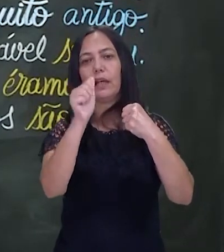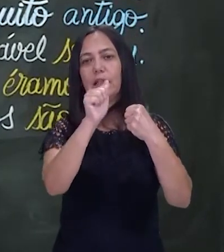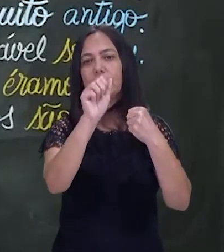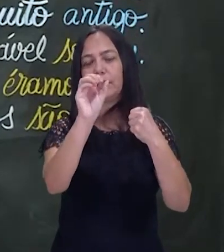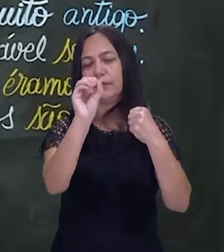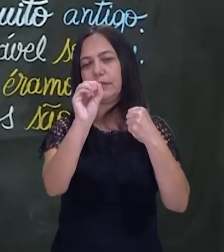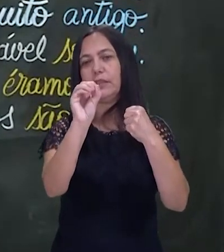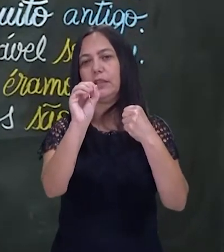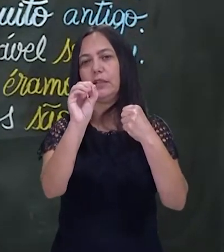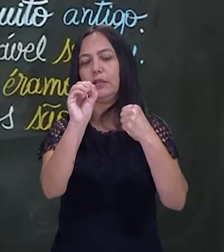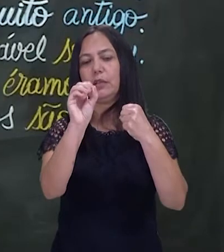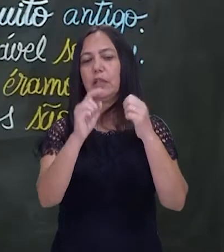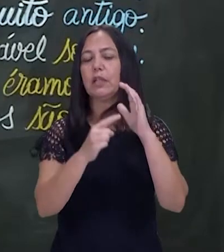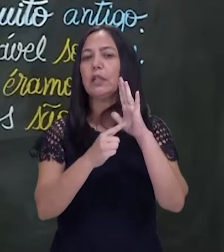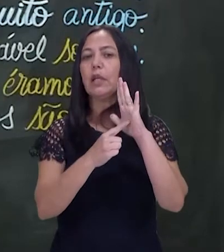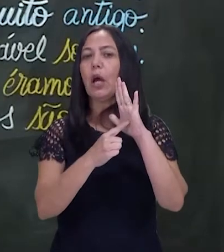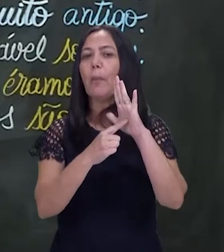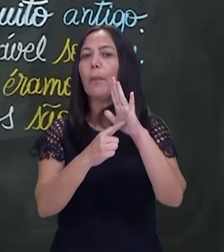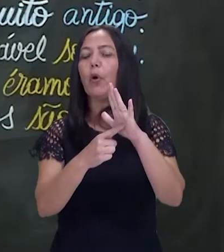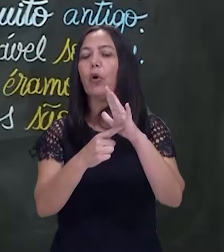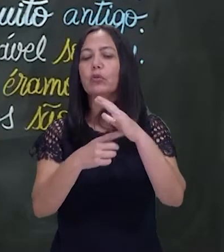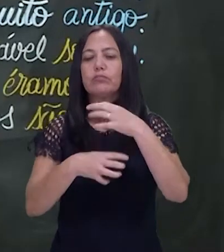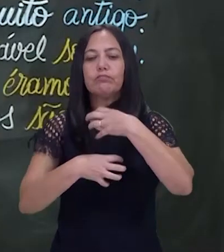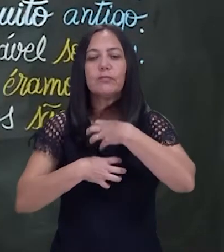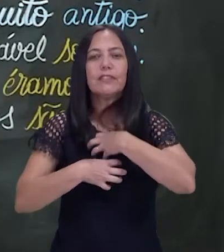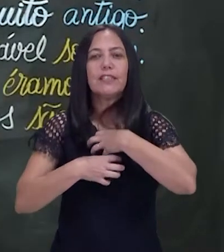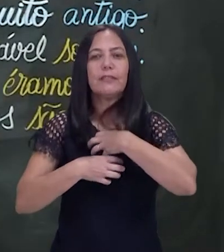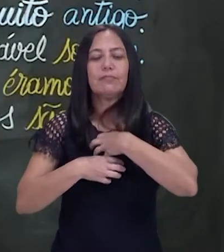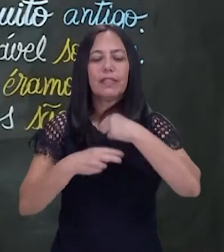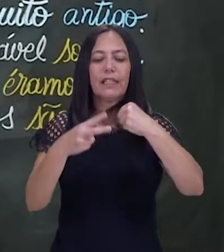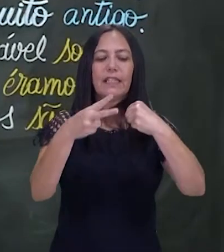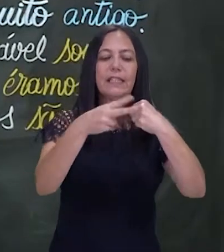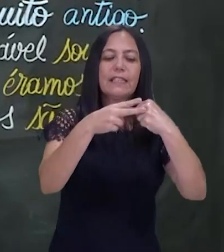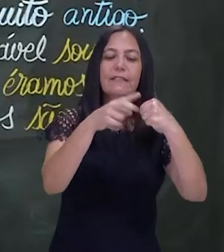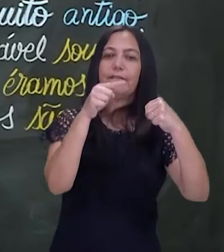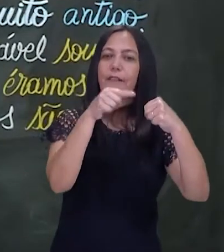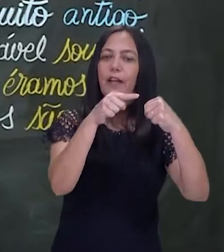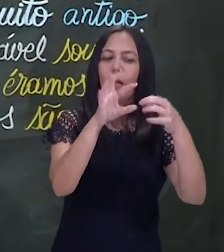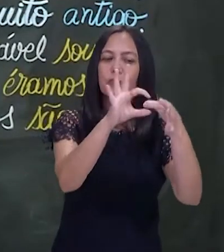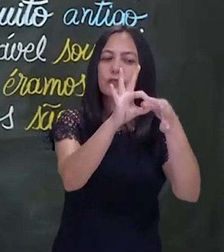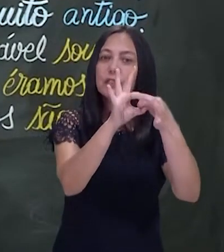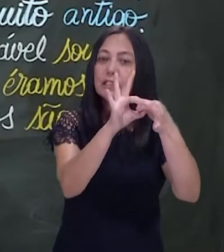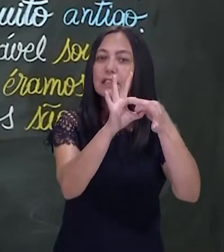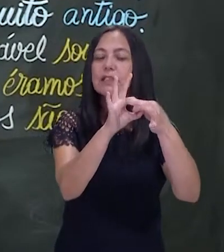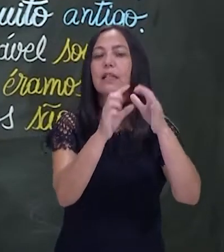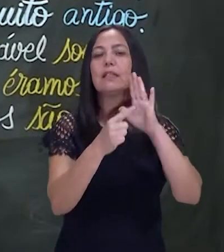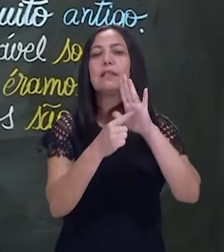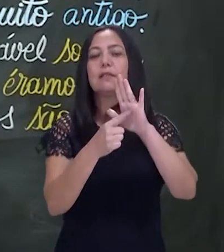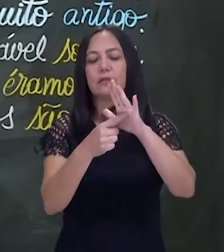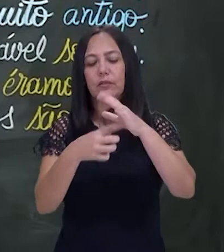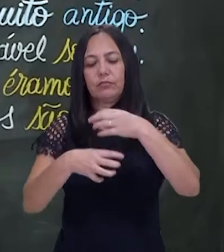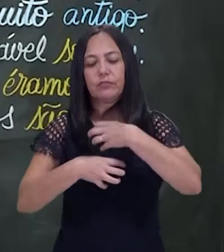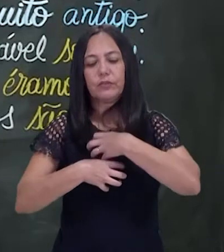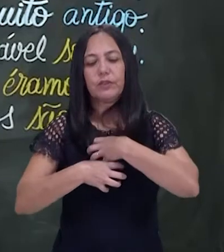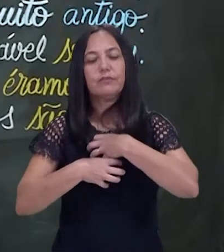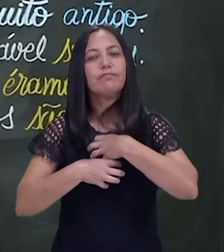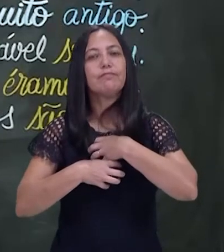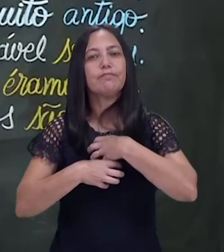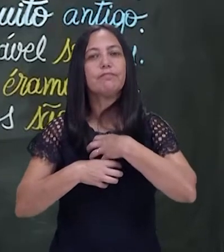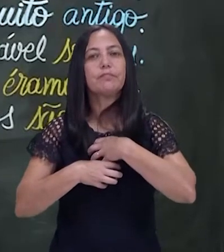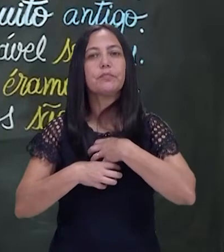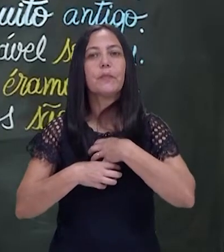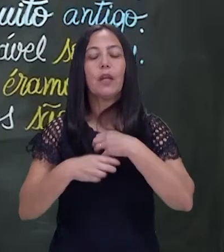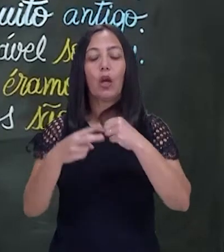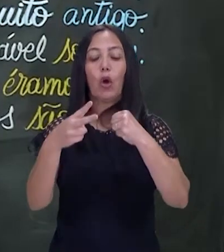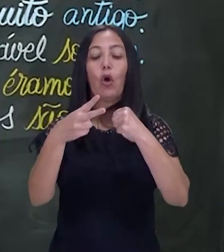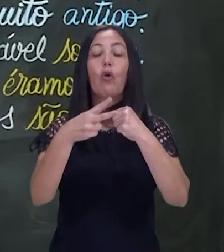indicam ação, ele não indica ação, ele indica estado. Esses verbos também são chamados também de verbos copulativos.